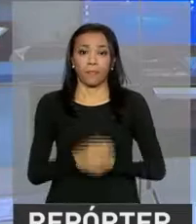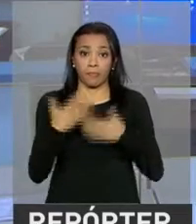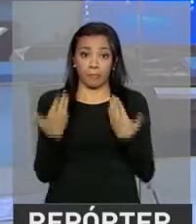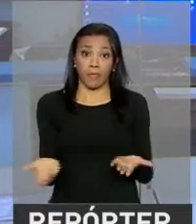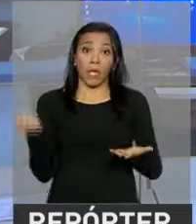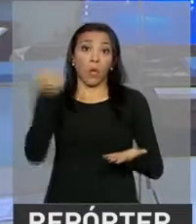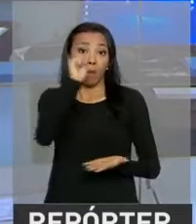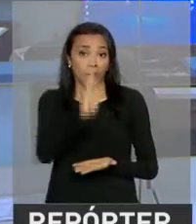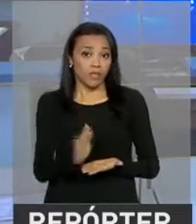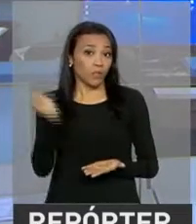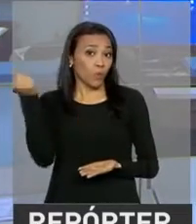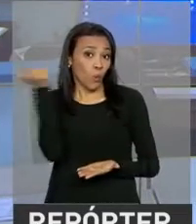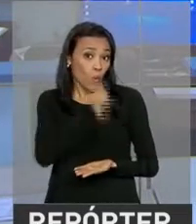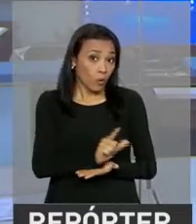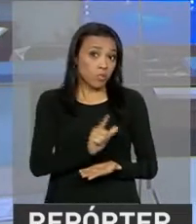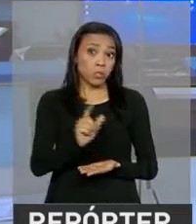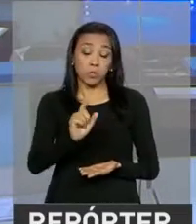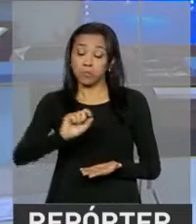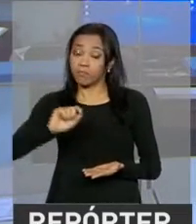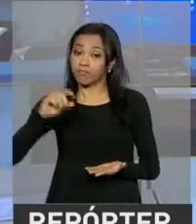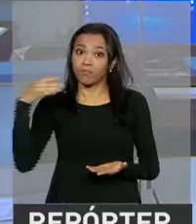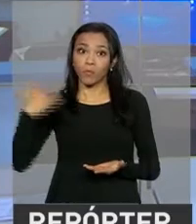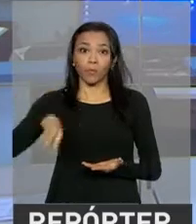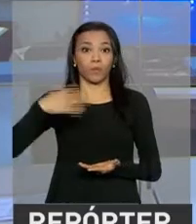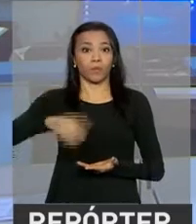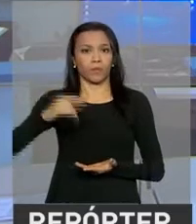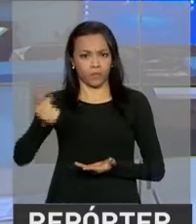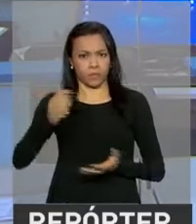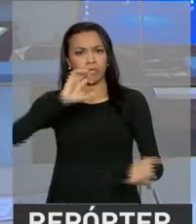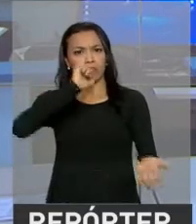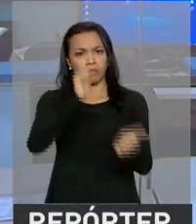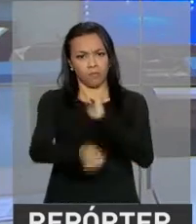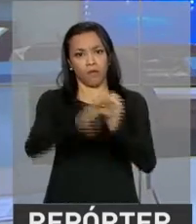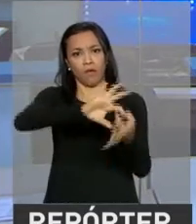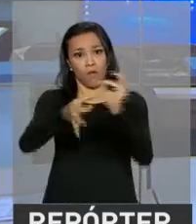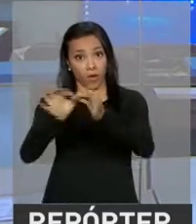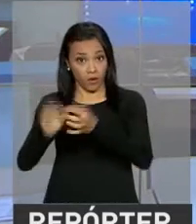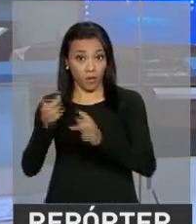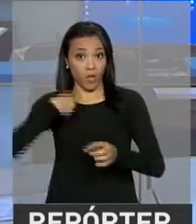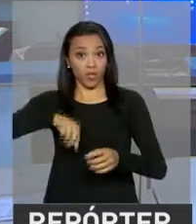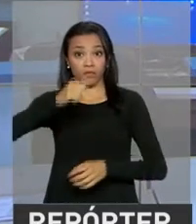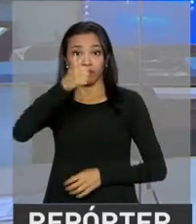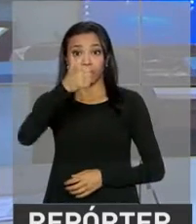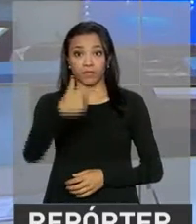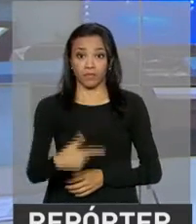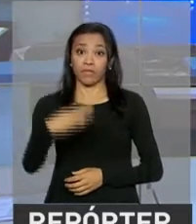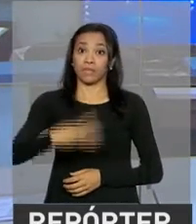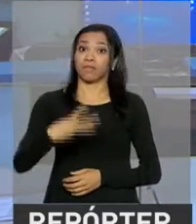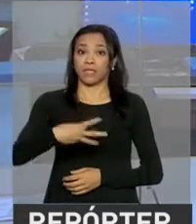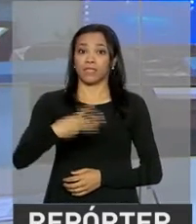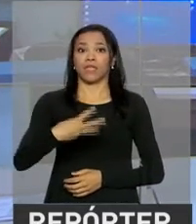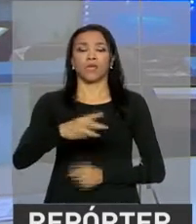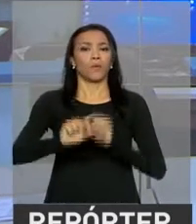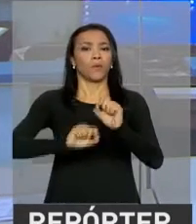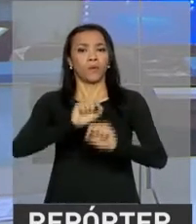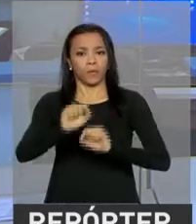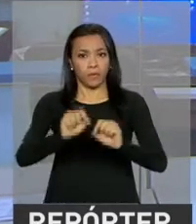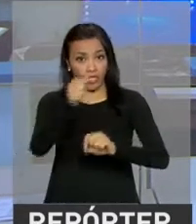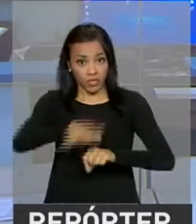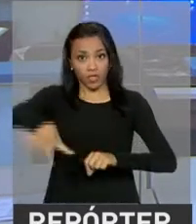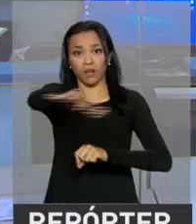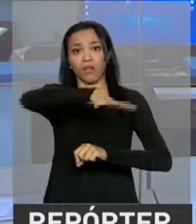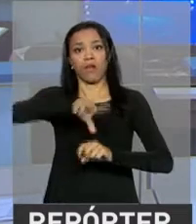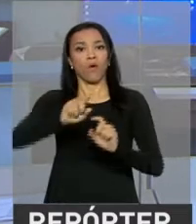brasil conquistou uma posição inédita em jogos olímpicos tocamos em 13º lugar na colocação geral